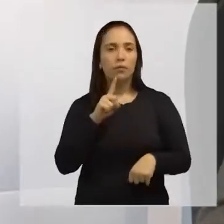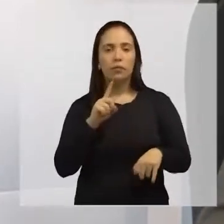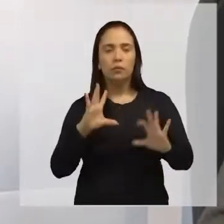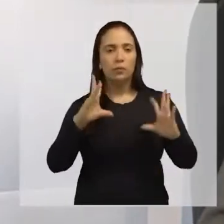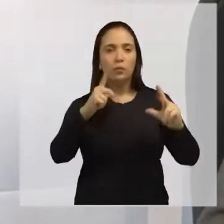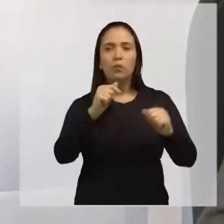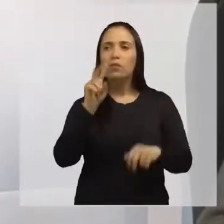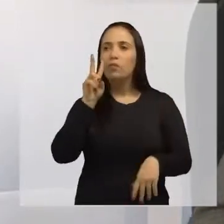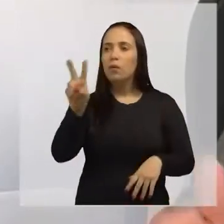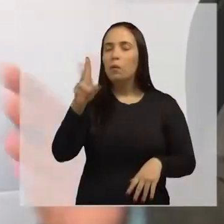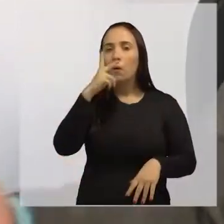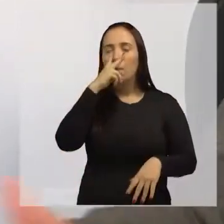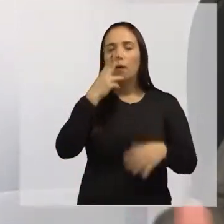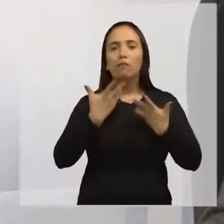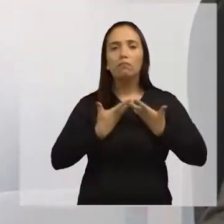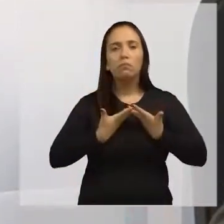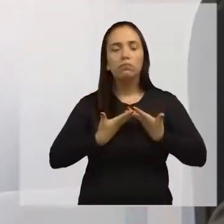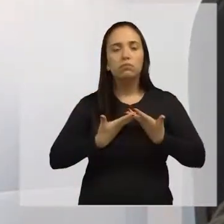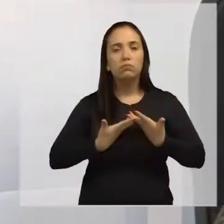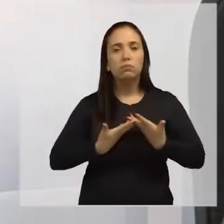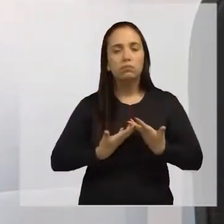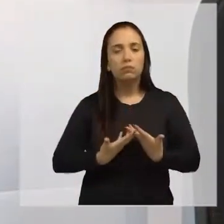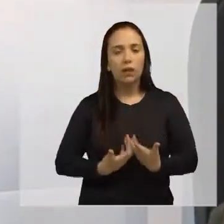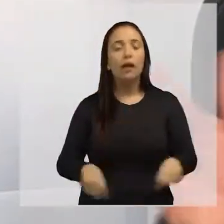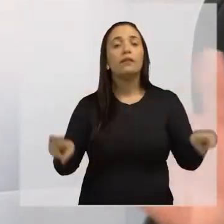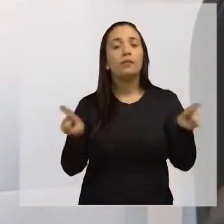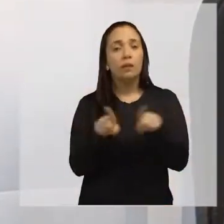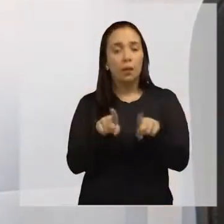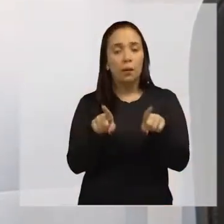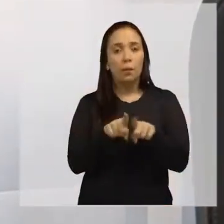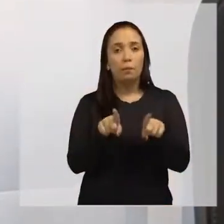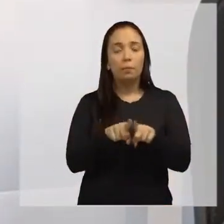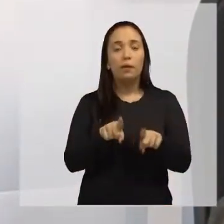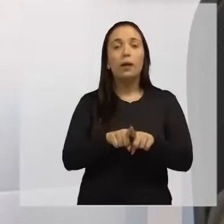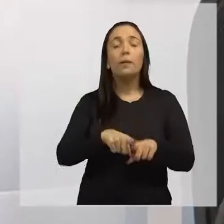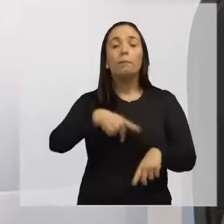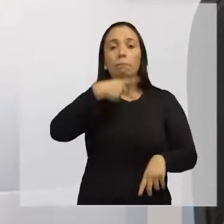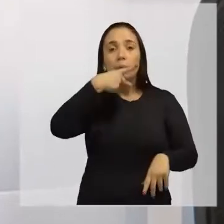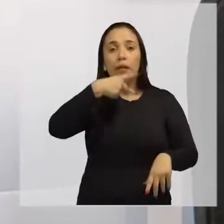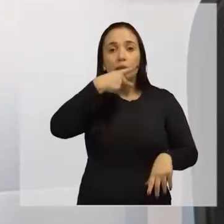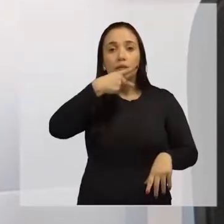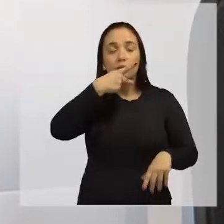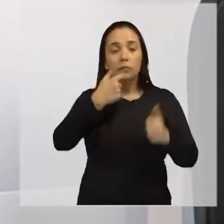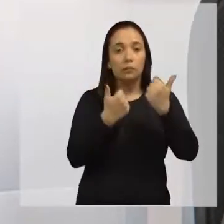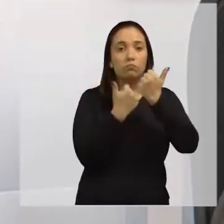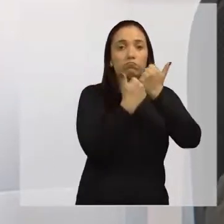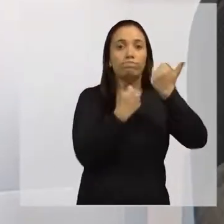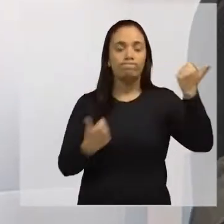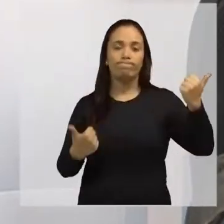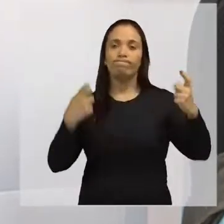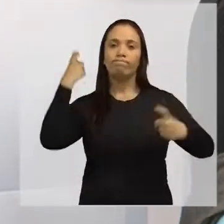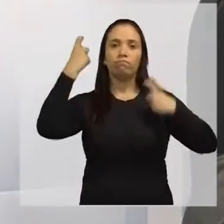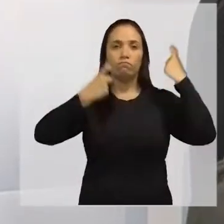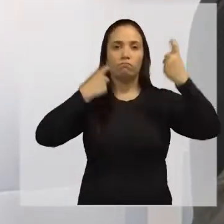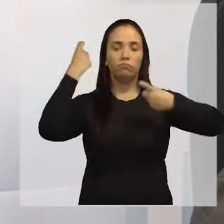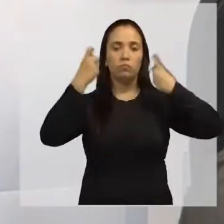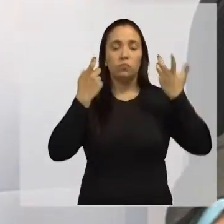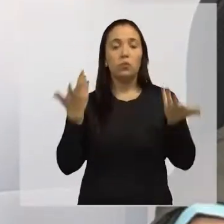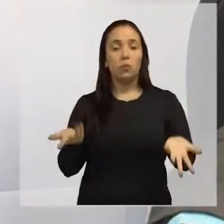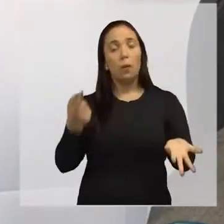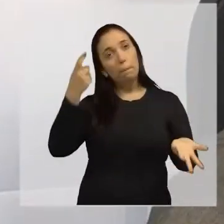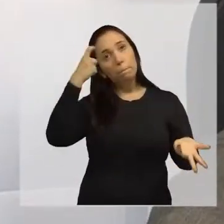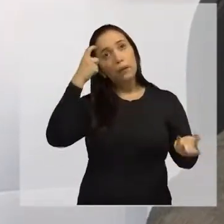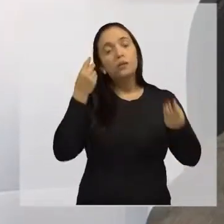esfriamento. Mesma coisa, os dirigentes partidários estão preocupados, porque não sabem como